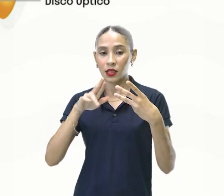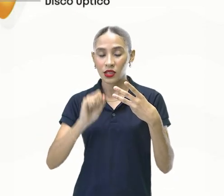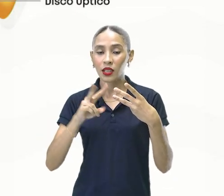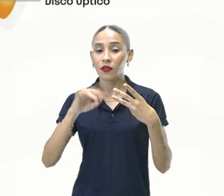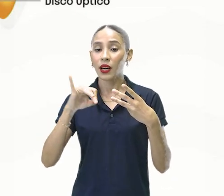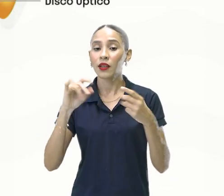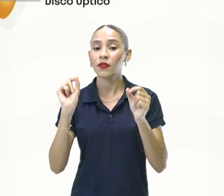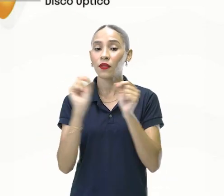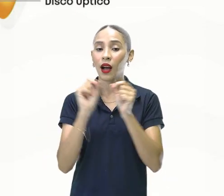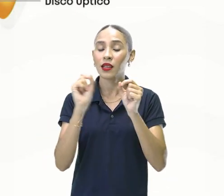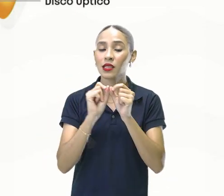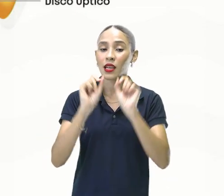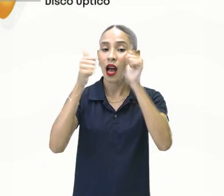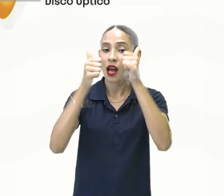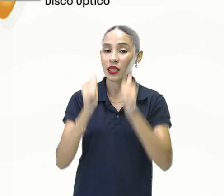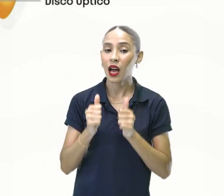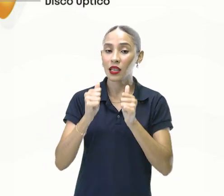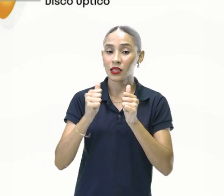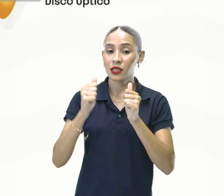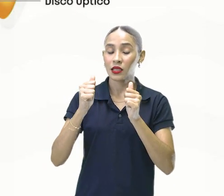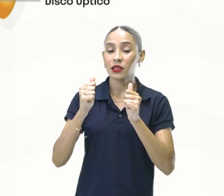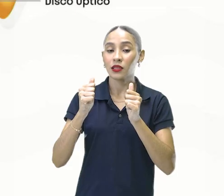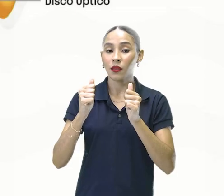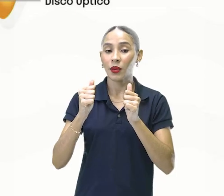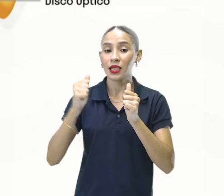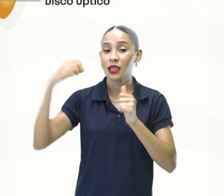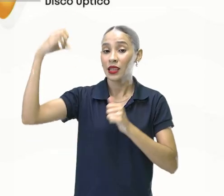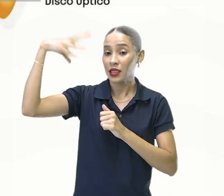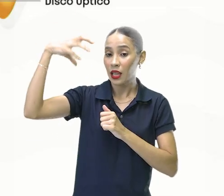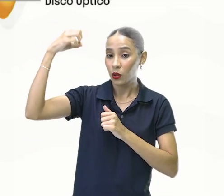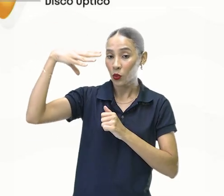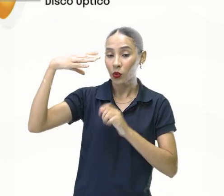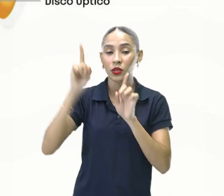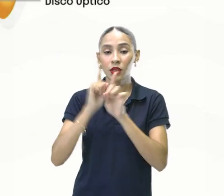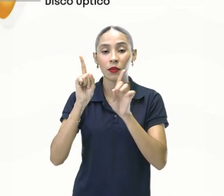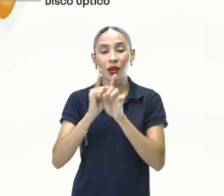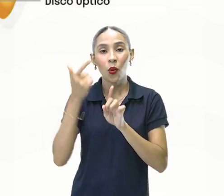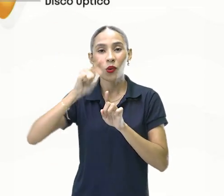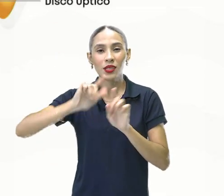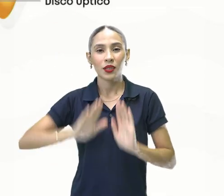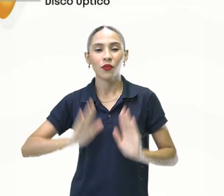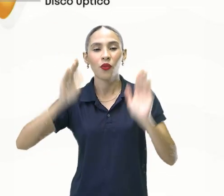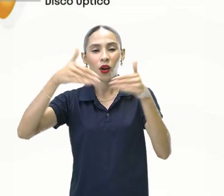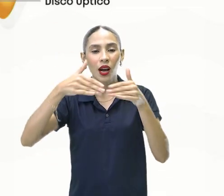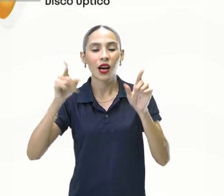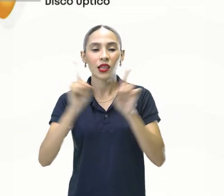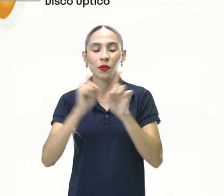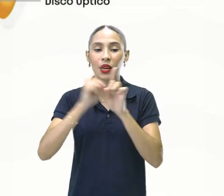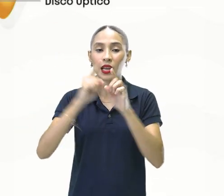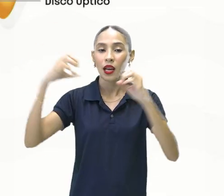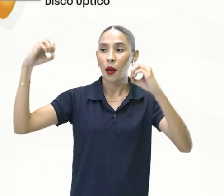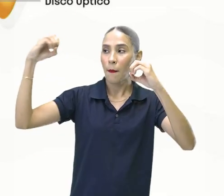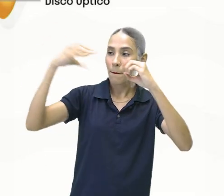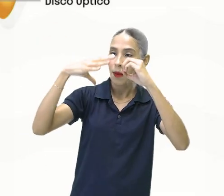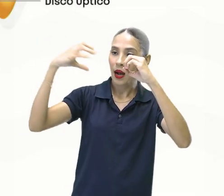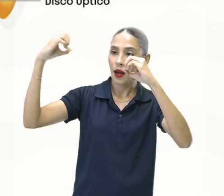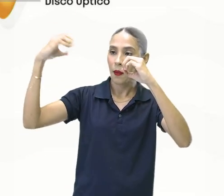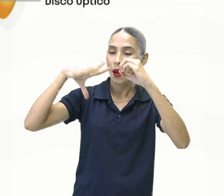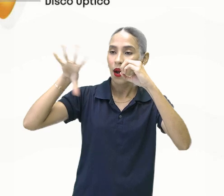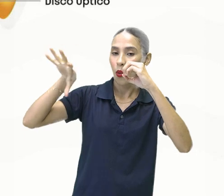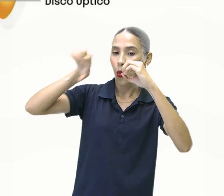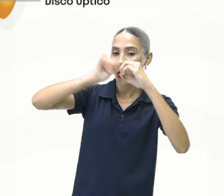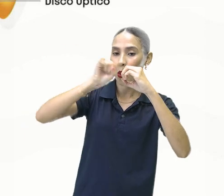leitura da luz, né? O cristalino consegue focar a luz na retina para que